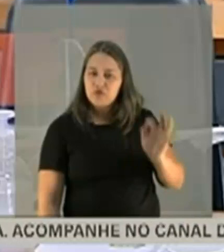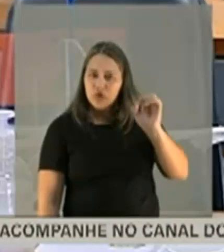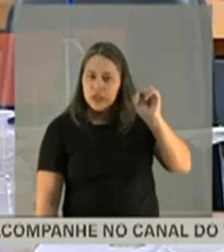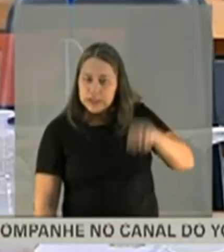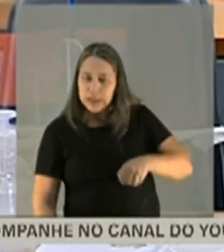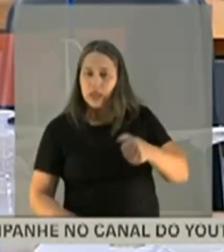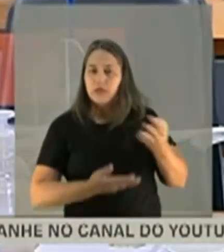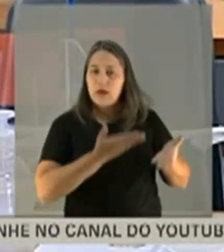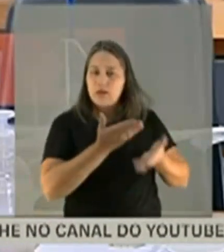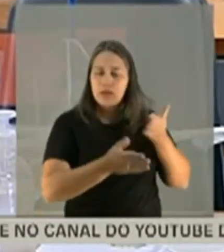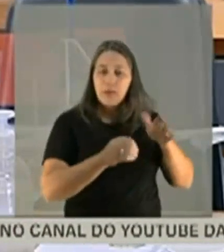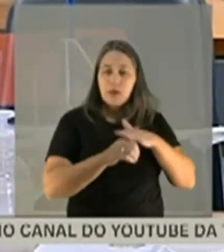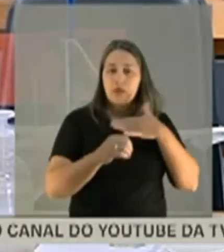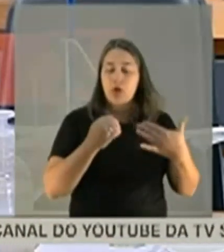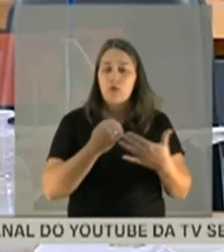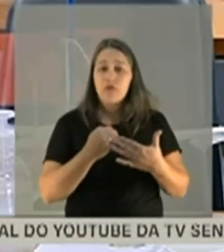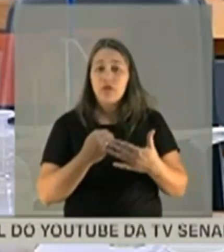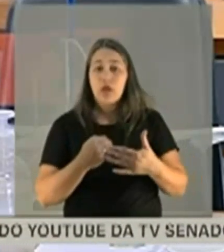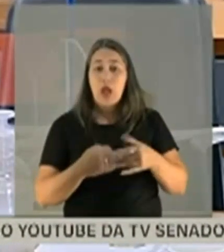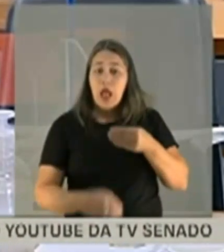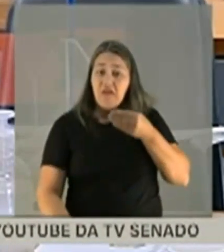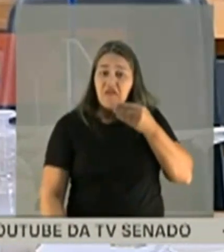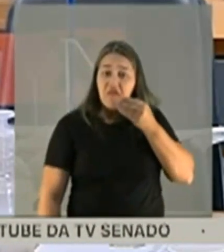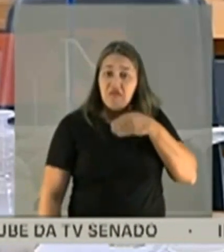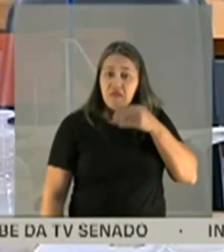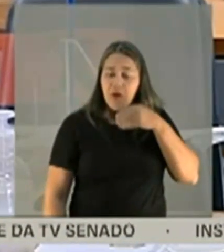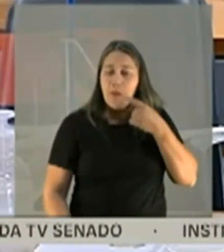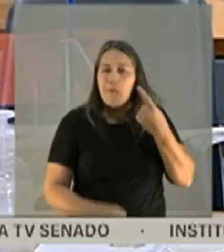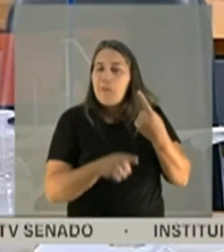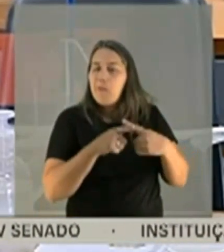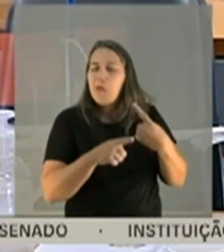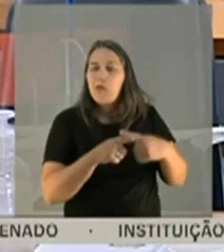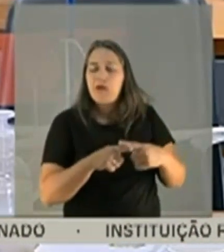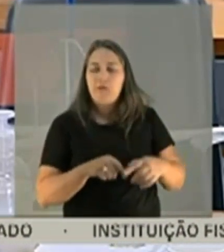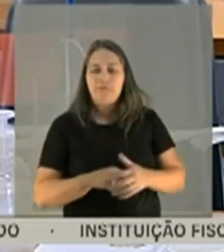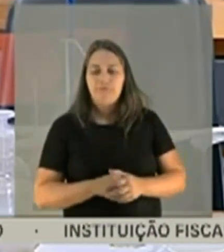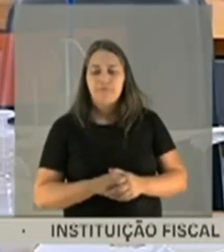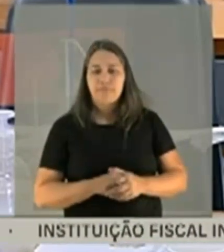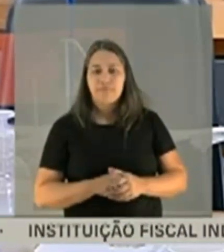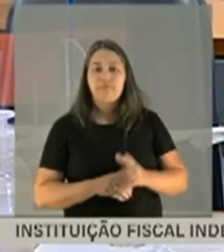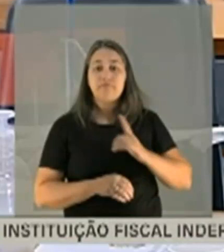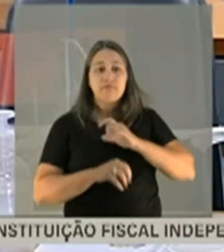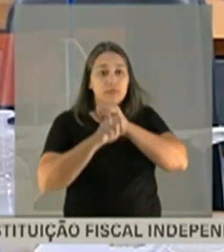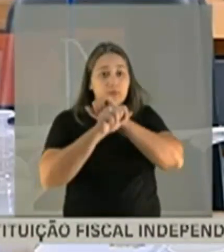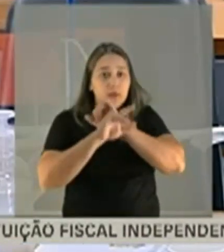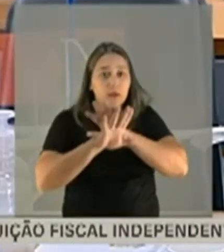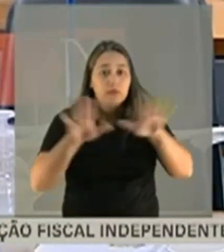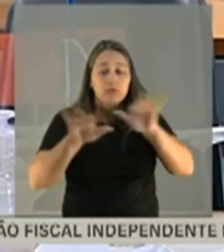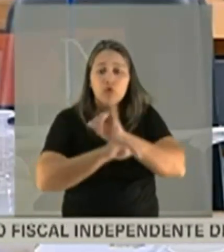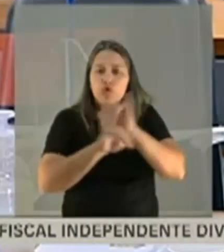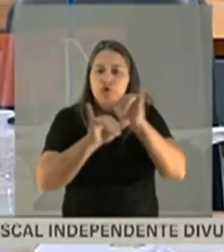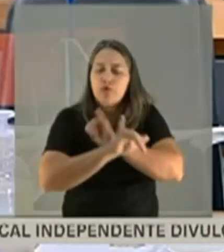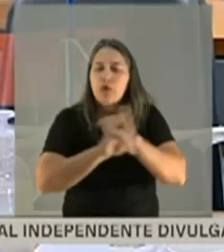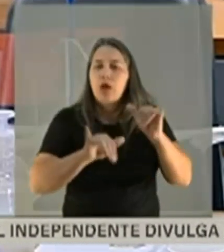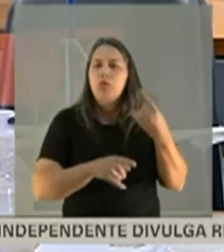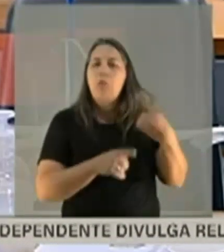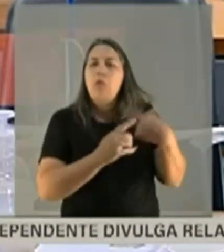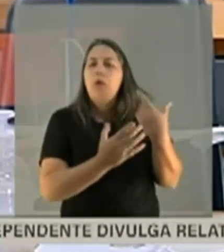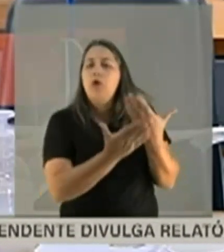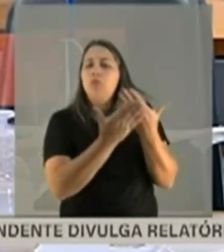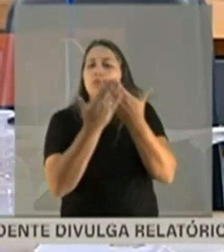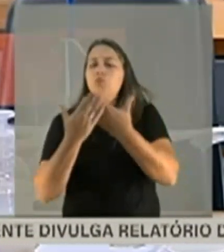tratamento da Covid? São frágeis, porque eles são amplamente divulgados, porque os